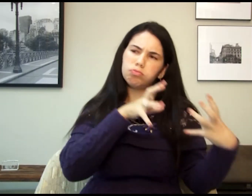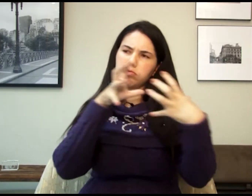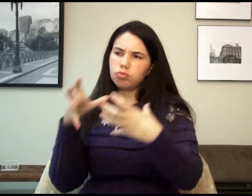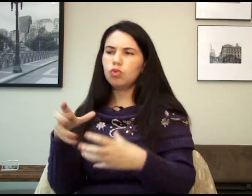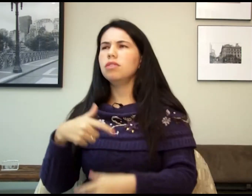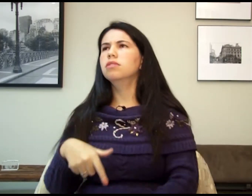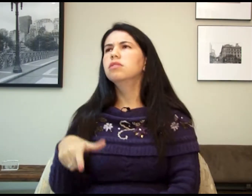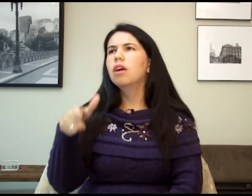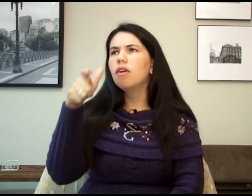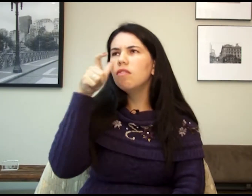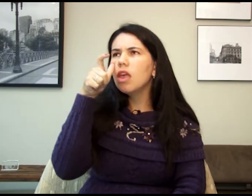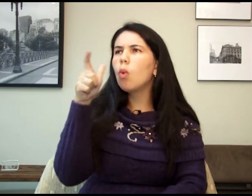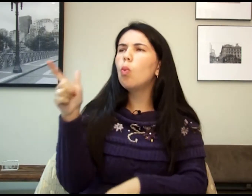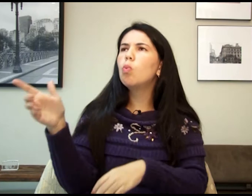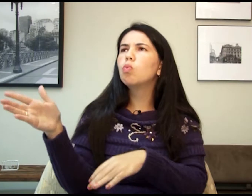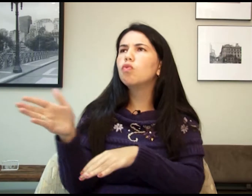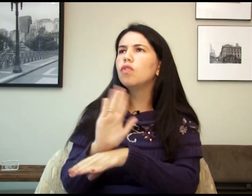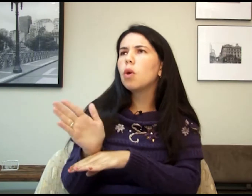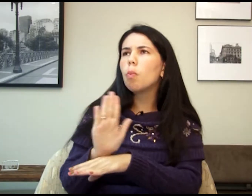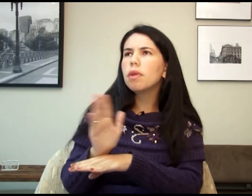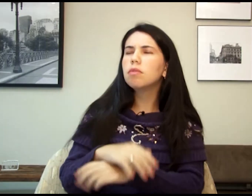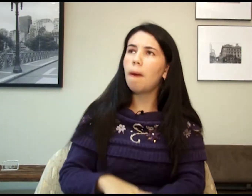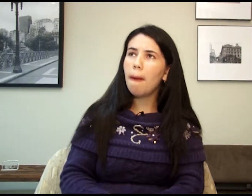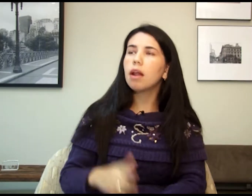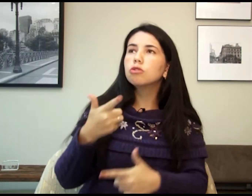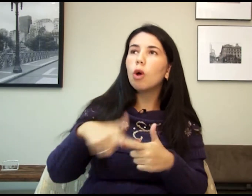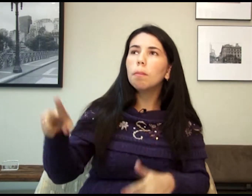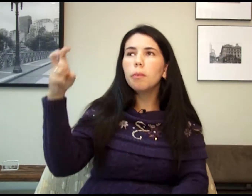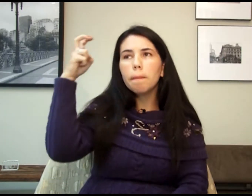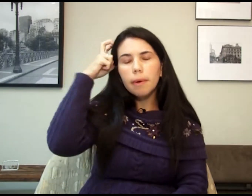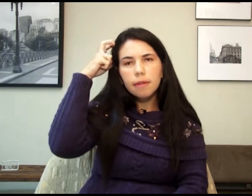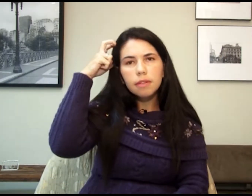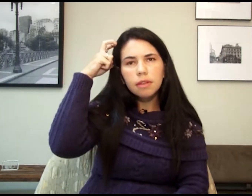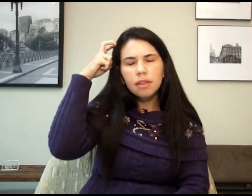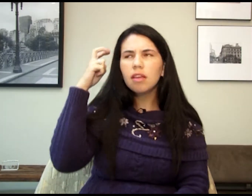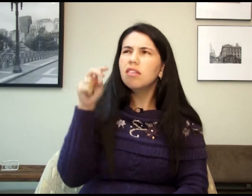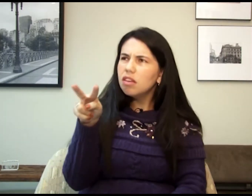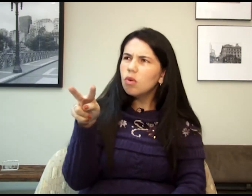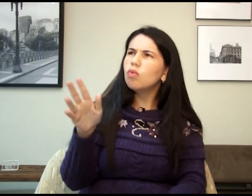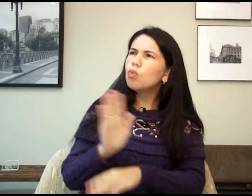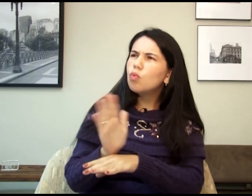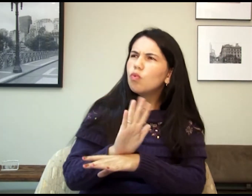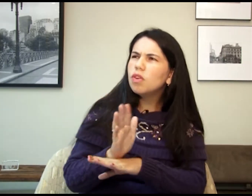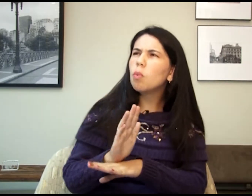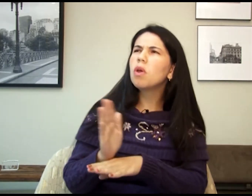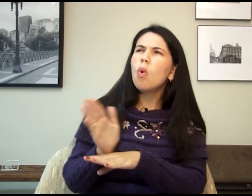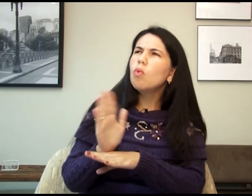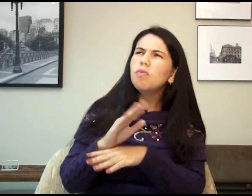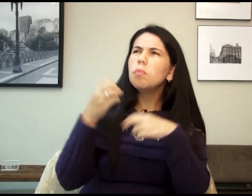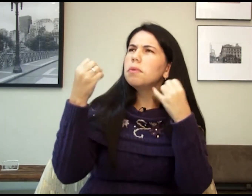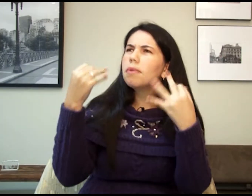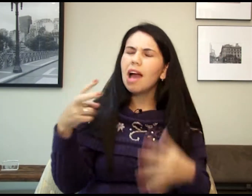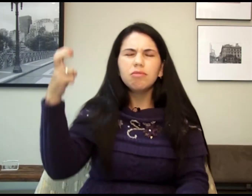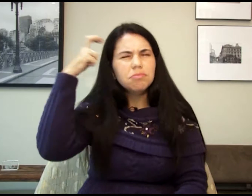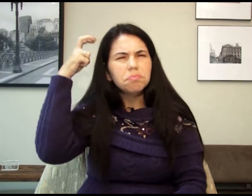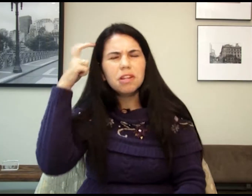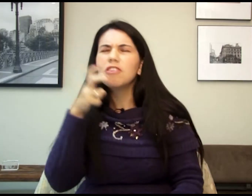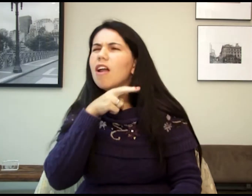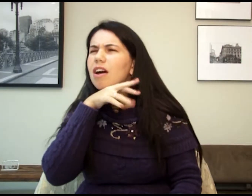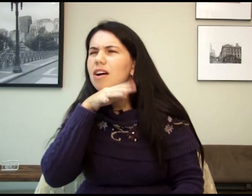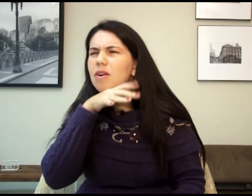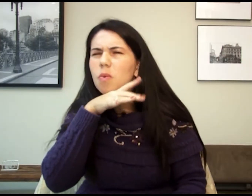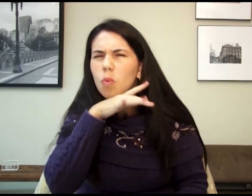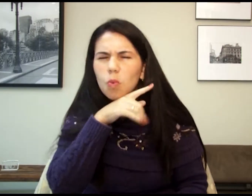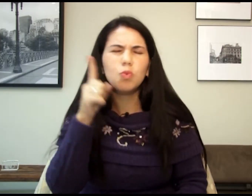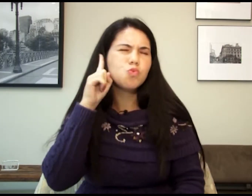e evitarem." Quando chegamos na sala, era um vídeo sobre implante coclear. O filme explicava que o implante